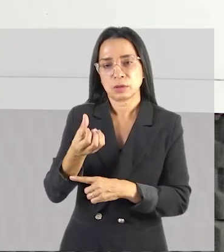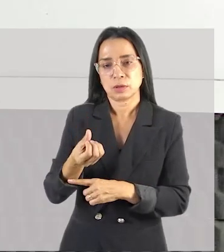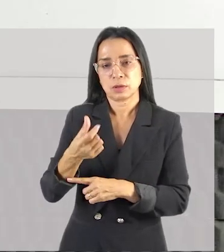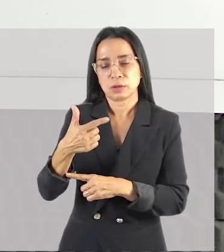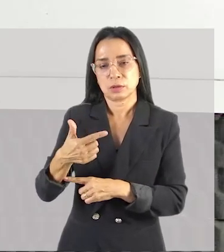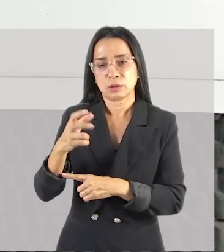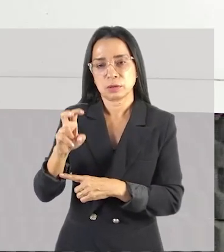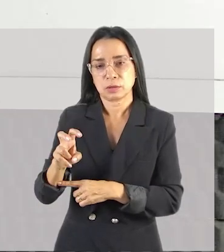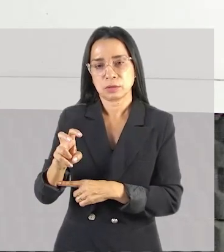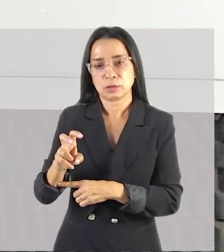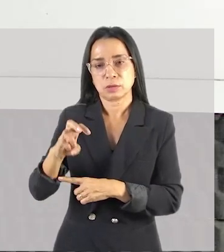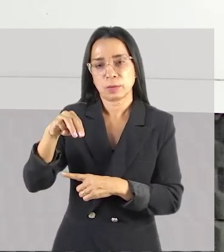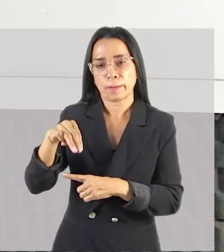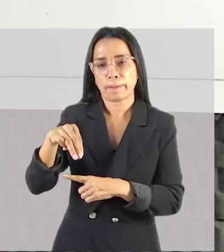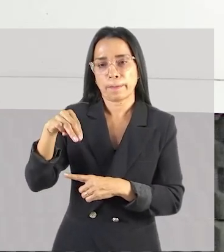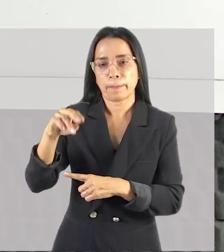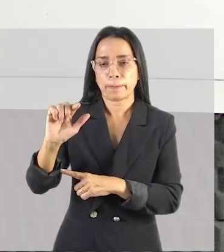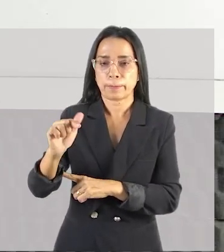10,625 metros quadrados.